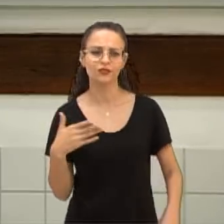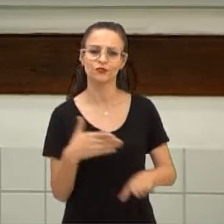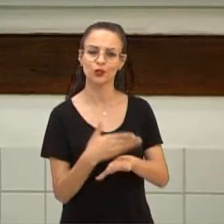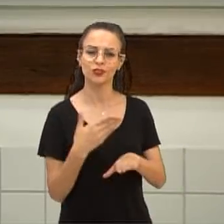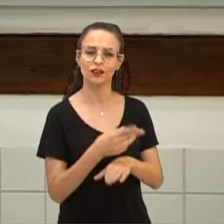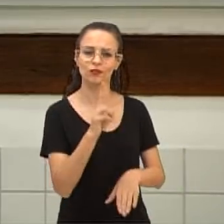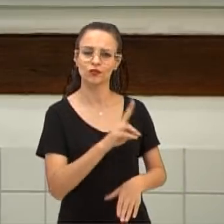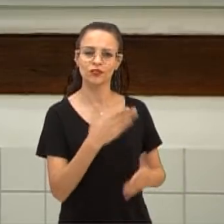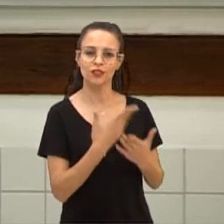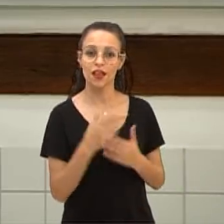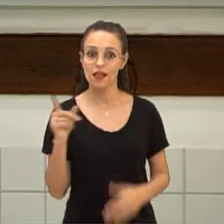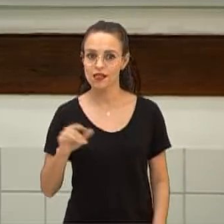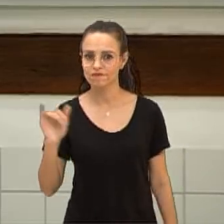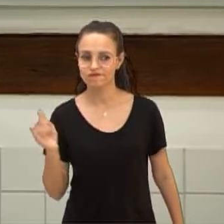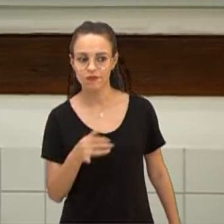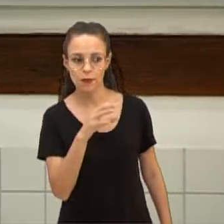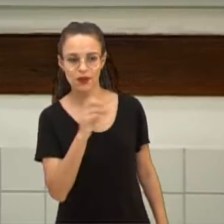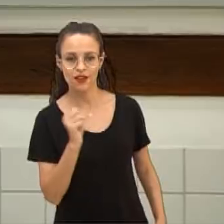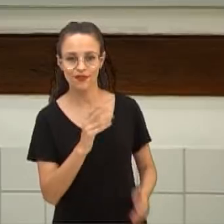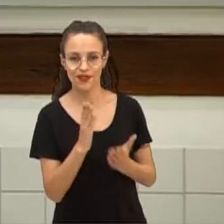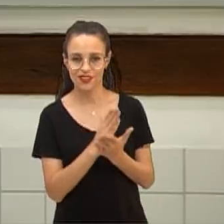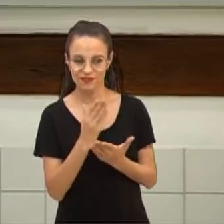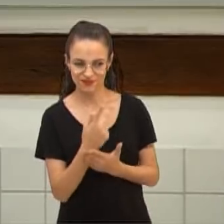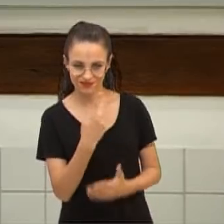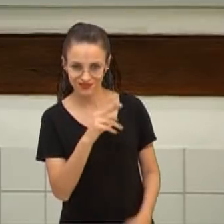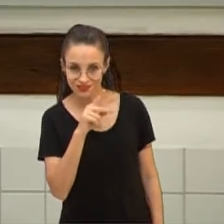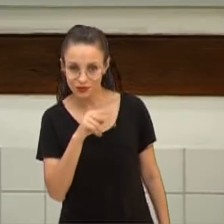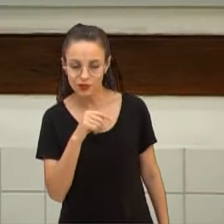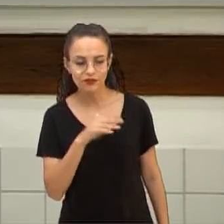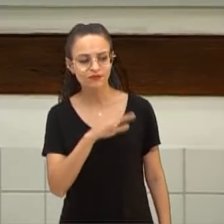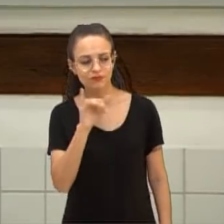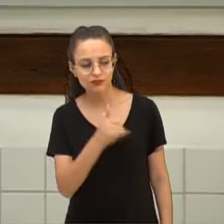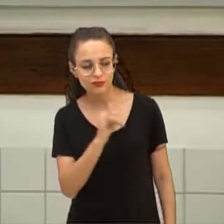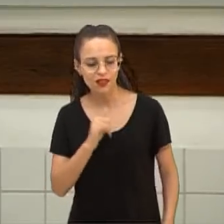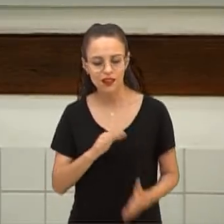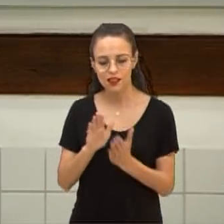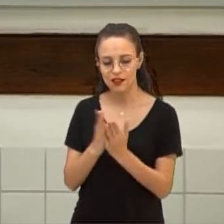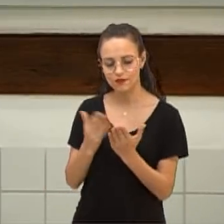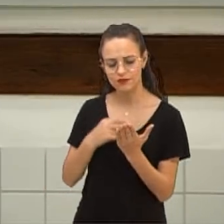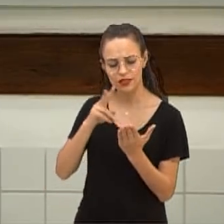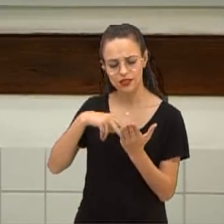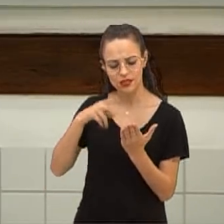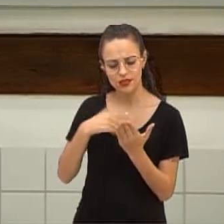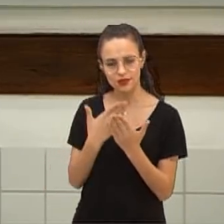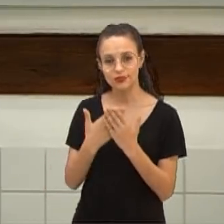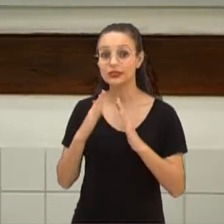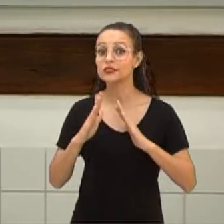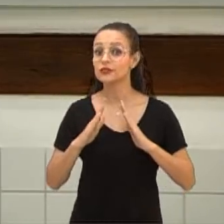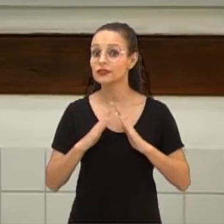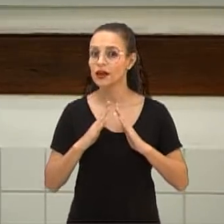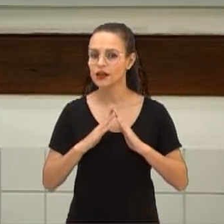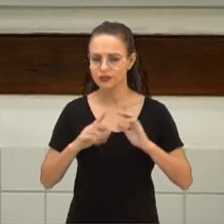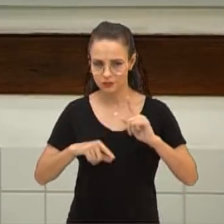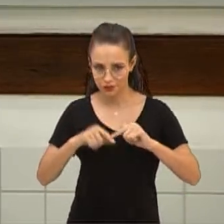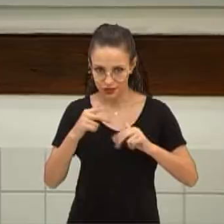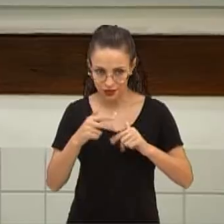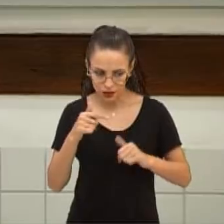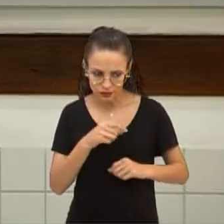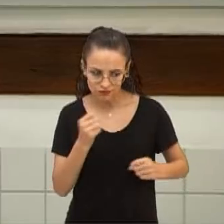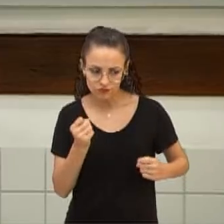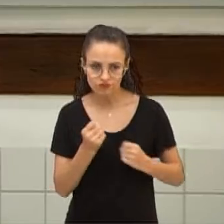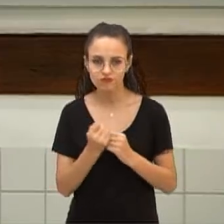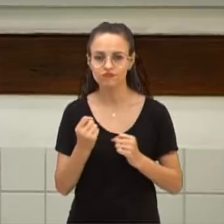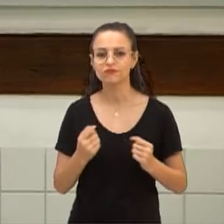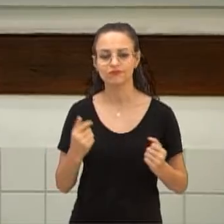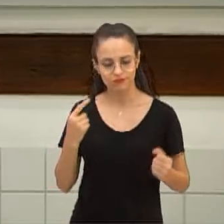ela pegava os livros e cadernos do irmão dela e estudava em casa. E em casa, com esse material de apoio, ela